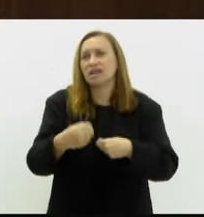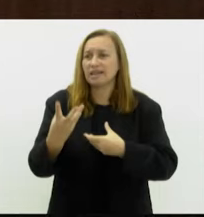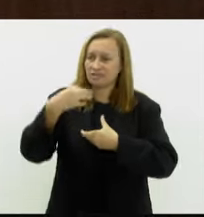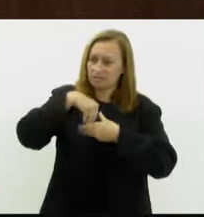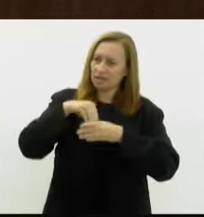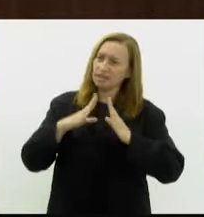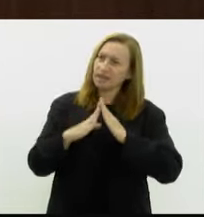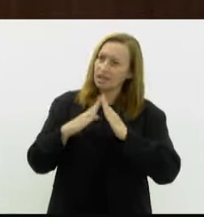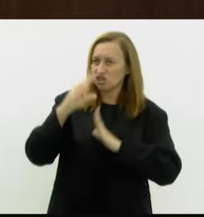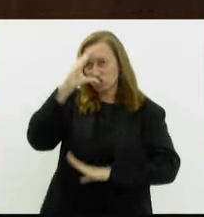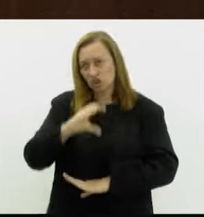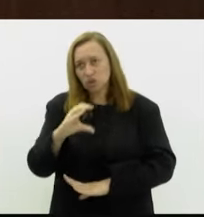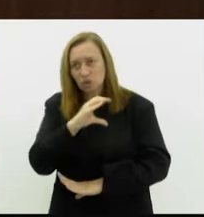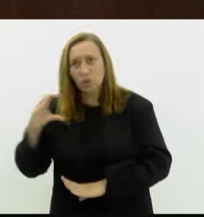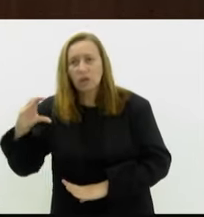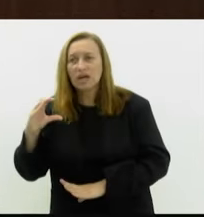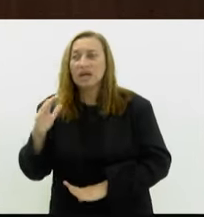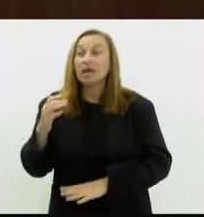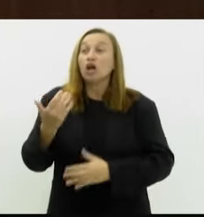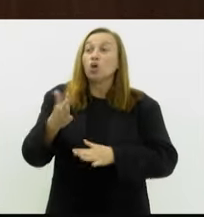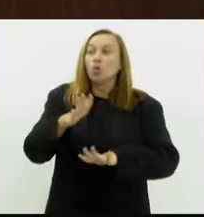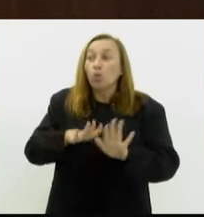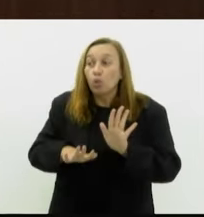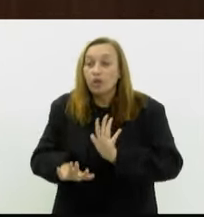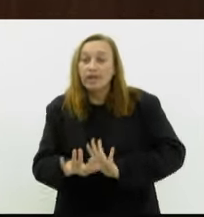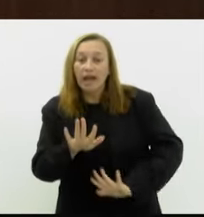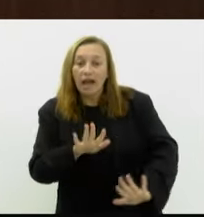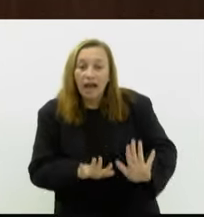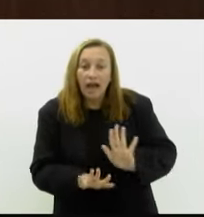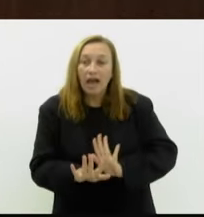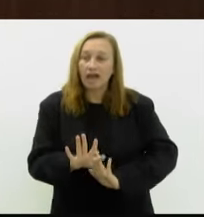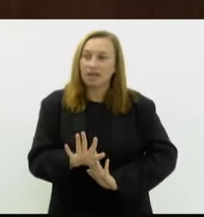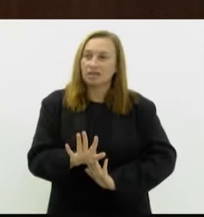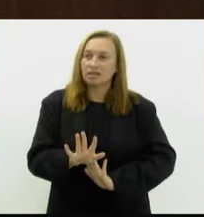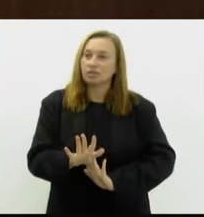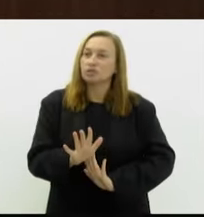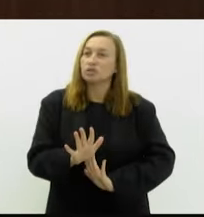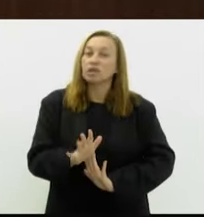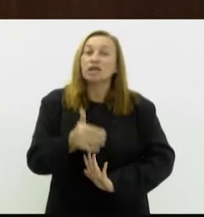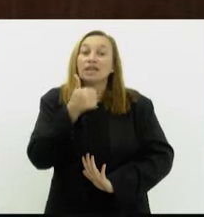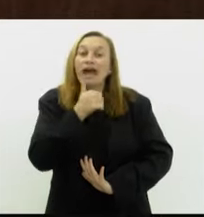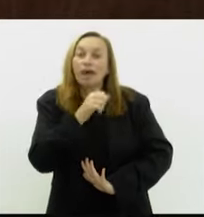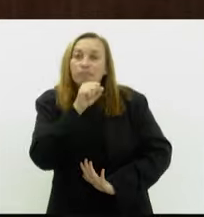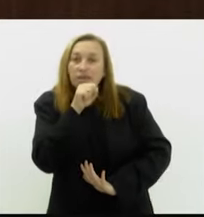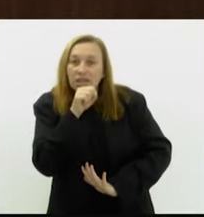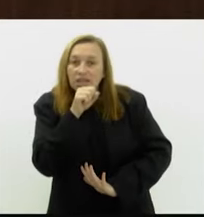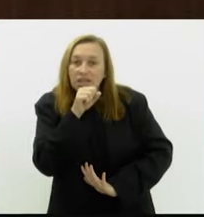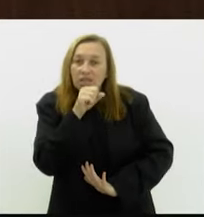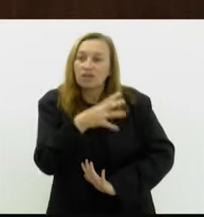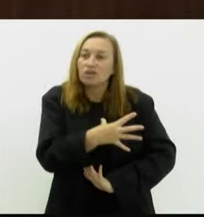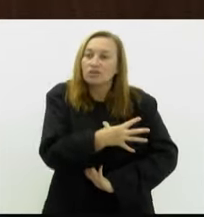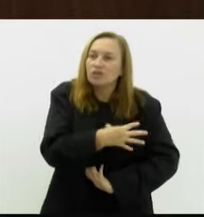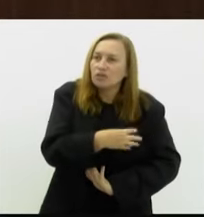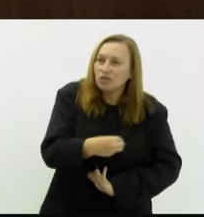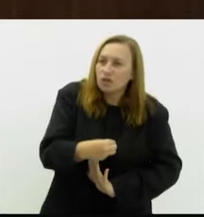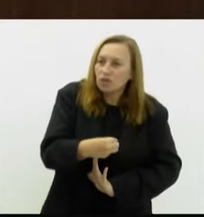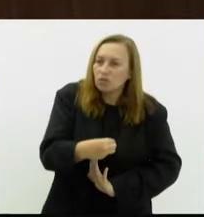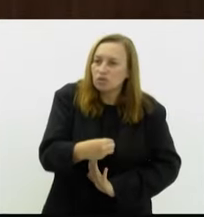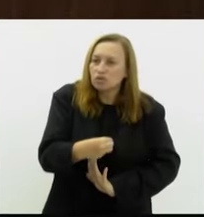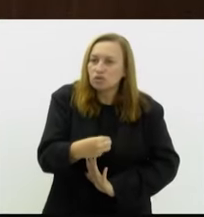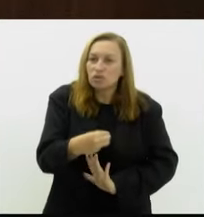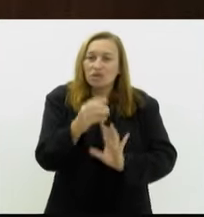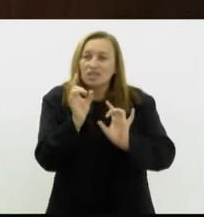em se ter, em cuidar destas mães e destes filhos, esses fetos, que hoje ficam